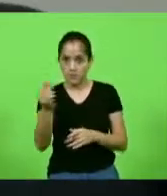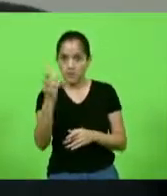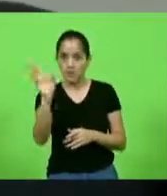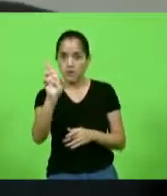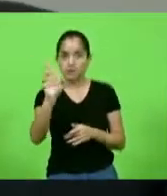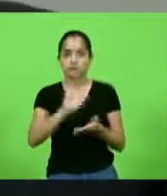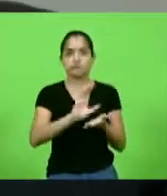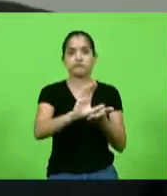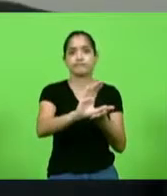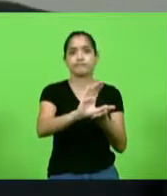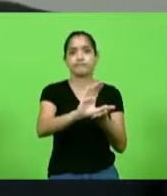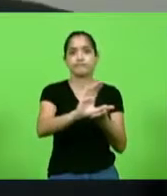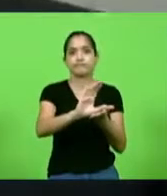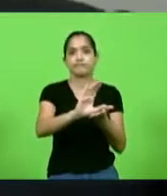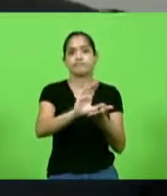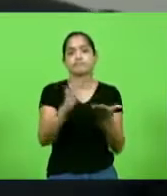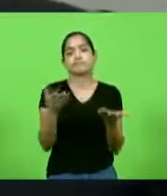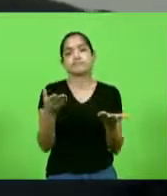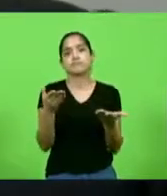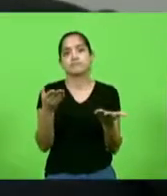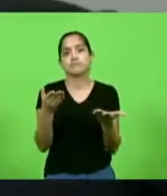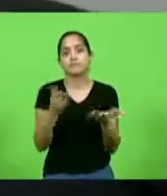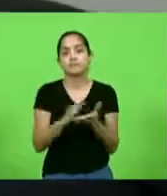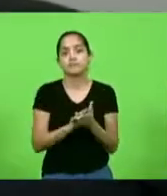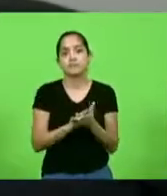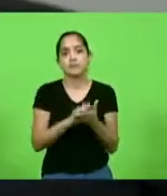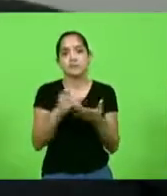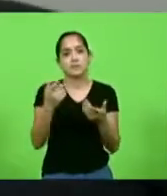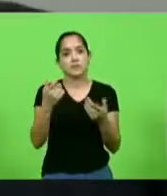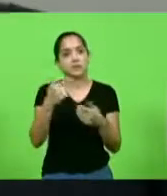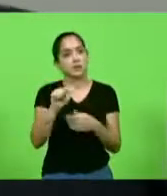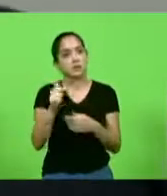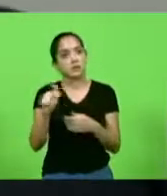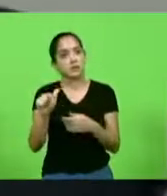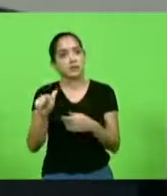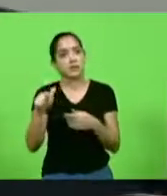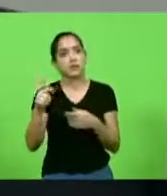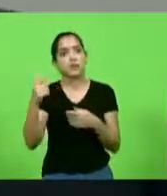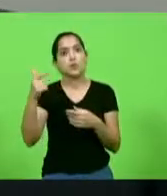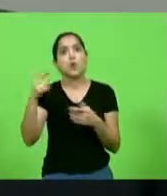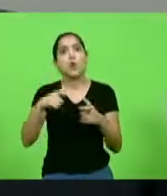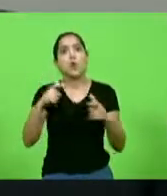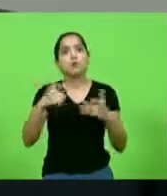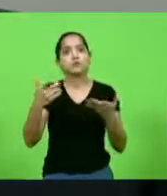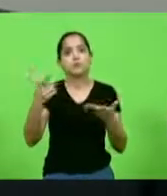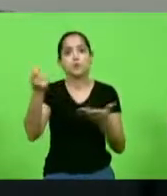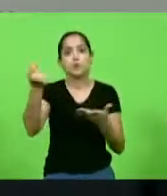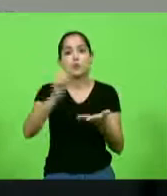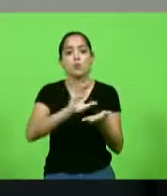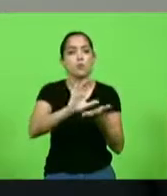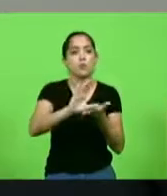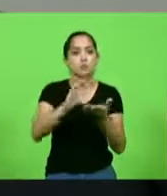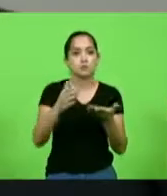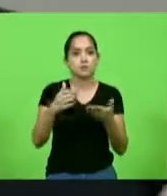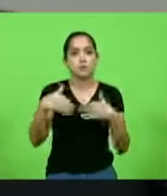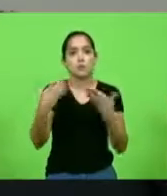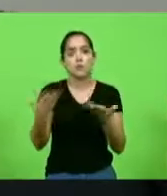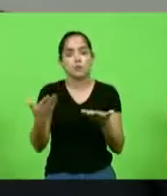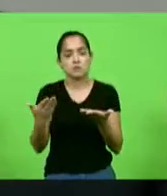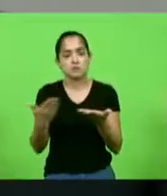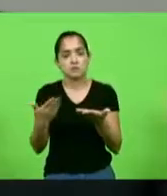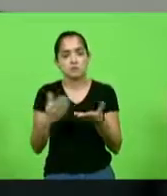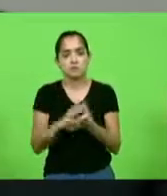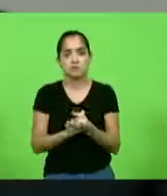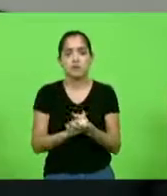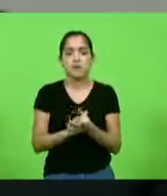R$250 milhões, e não tem R$1,5 bilhão. Aonde está esse outro recurso? Será que é para outras linhas de financiamento? Agora,